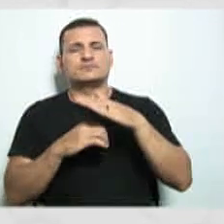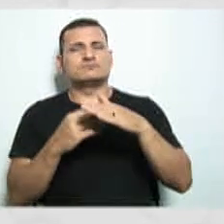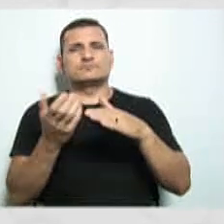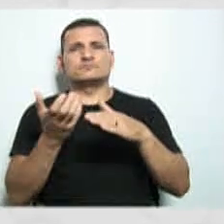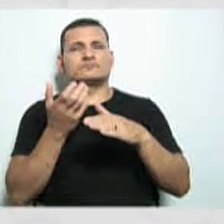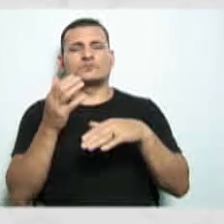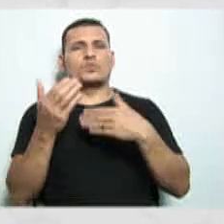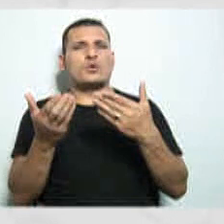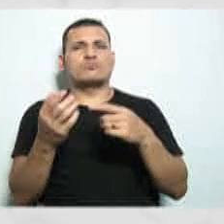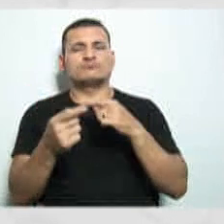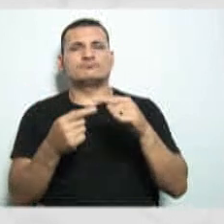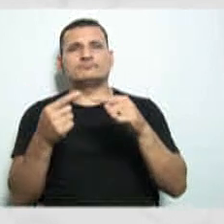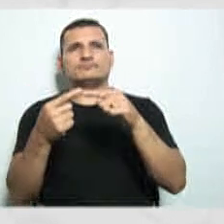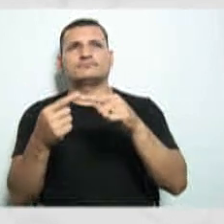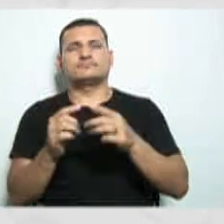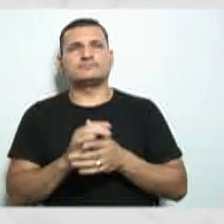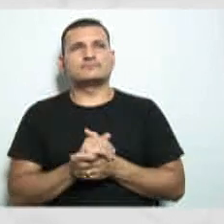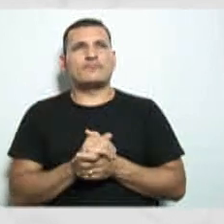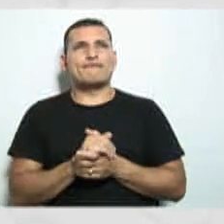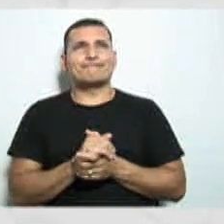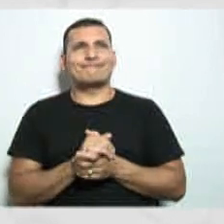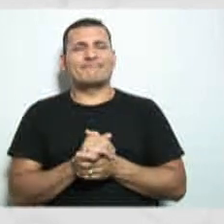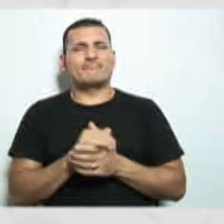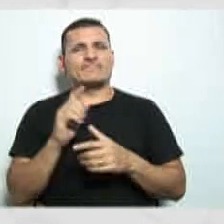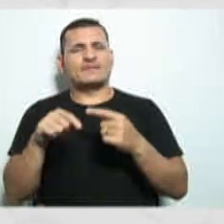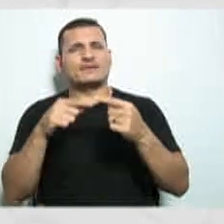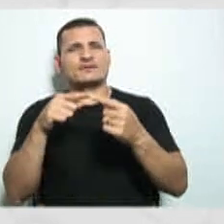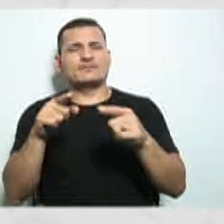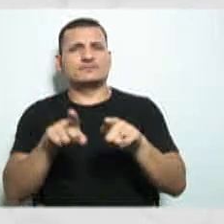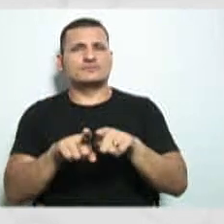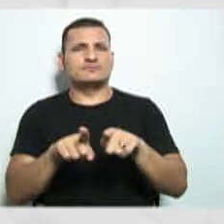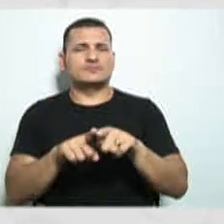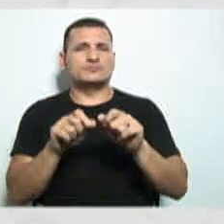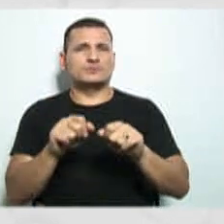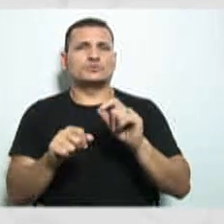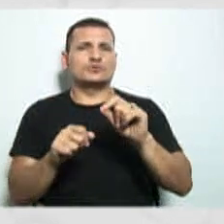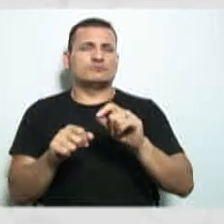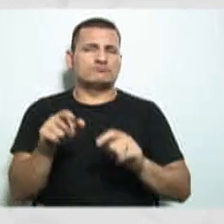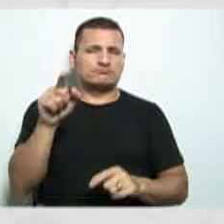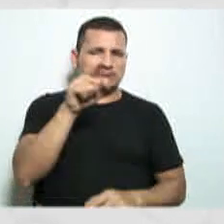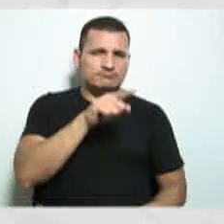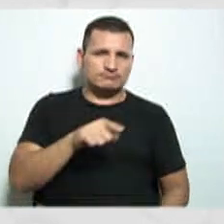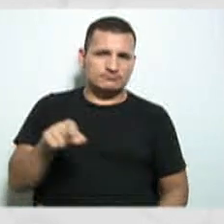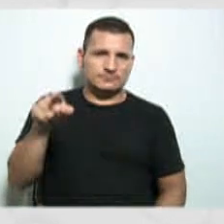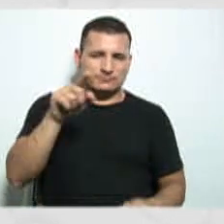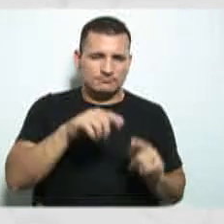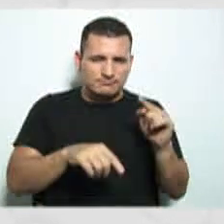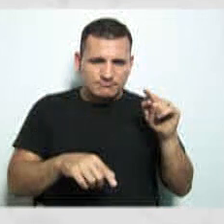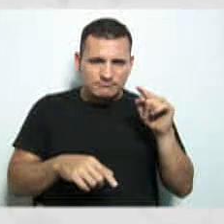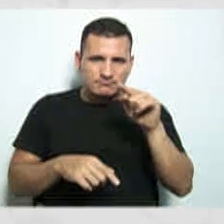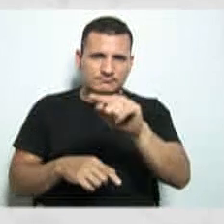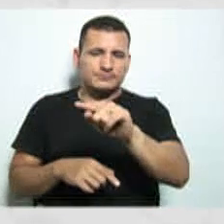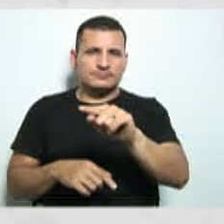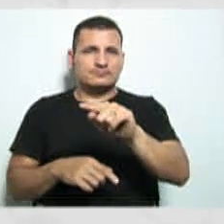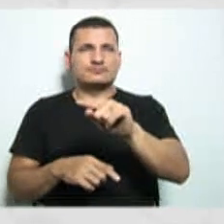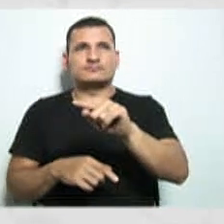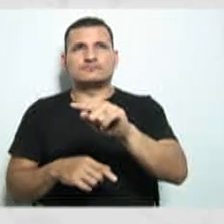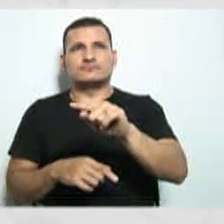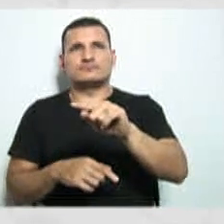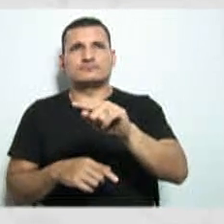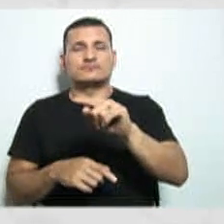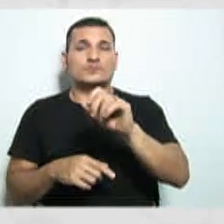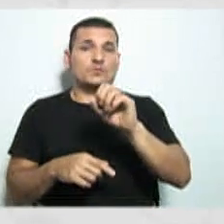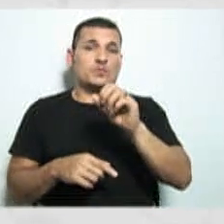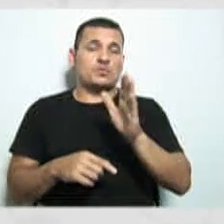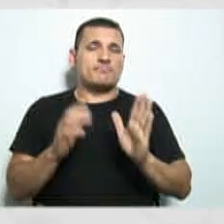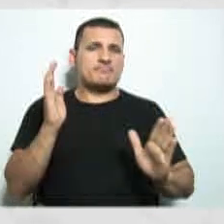ó. Um objetivo também pode ser definido como o alvo ou o ponto quantificado, olha só, com